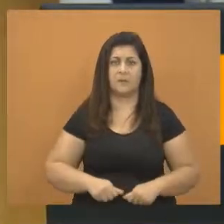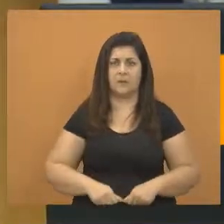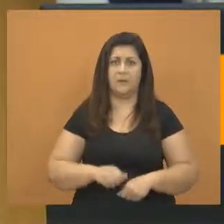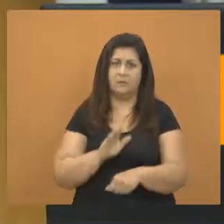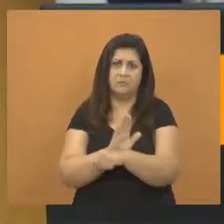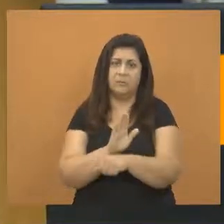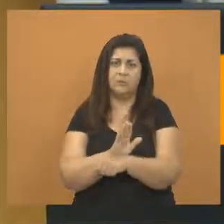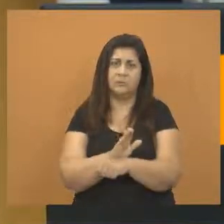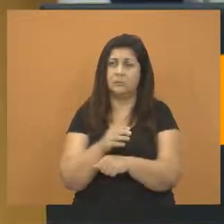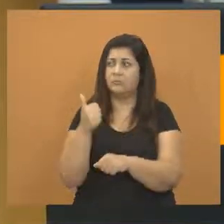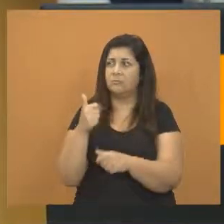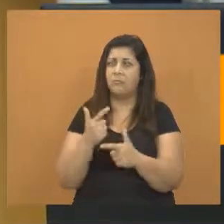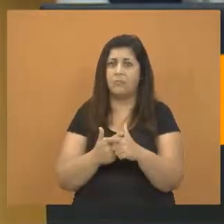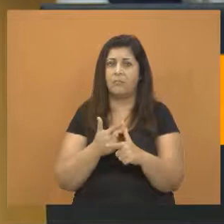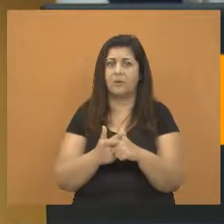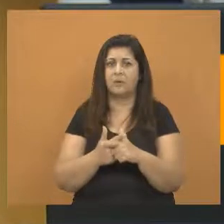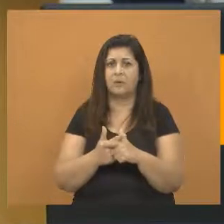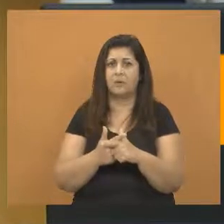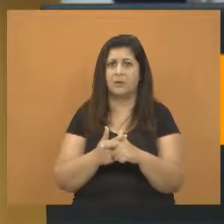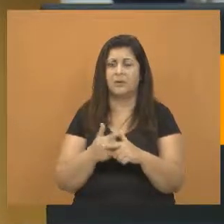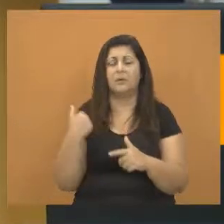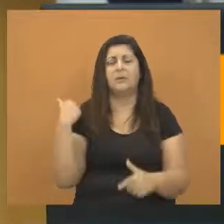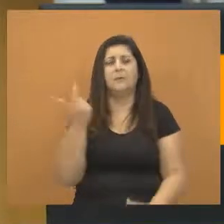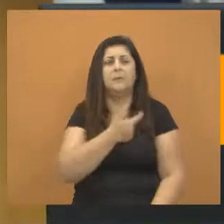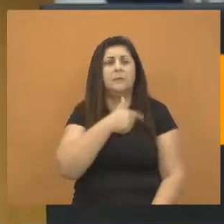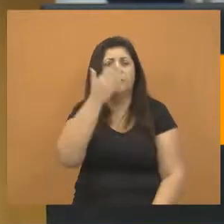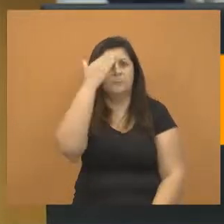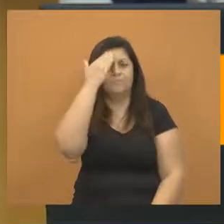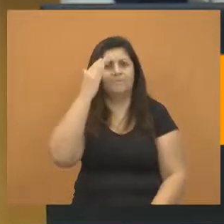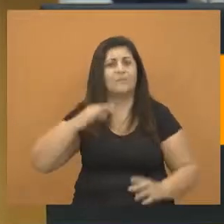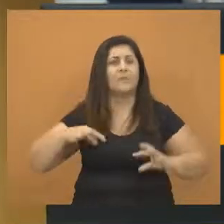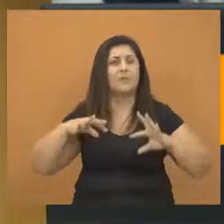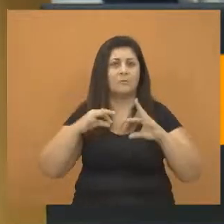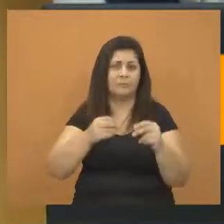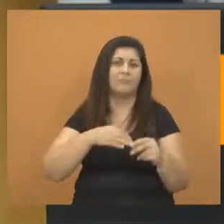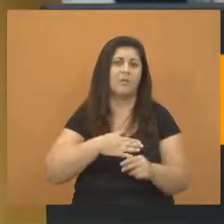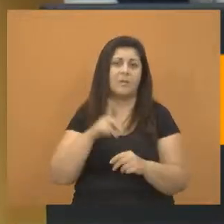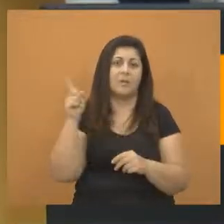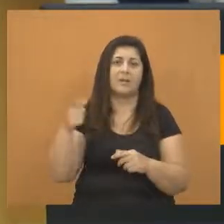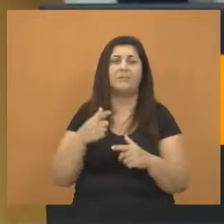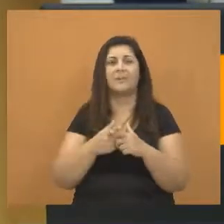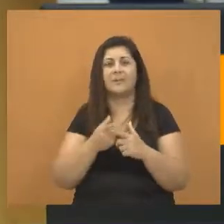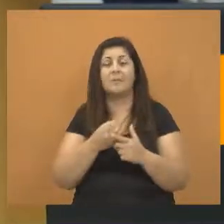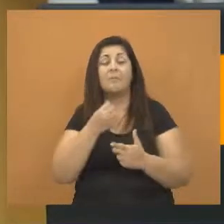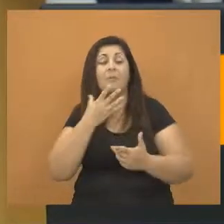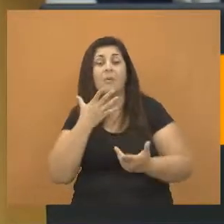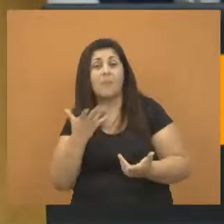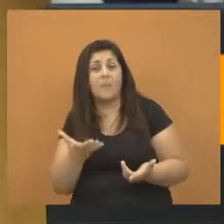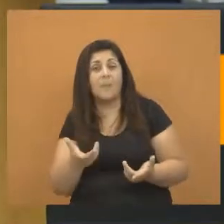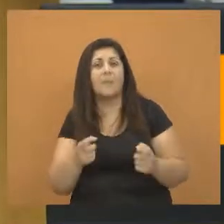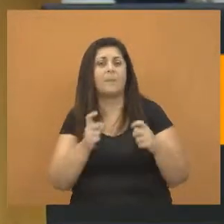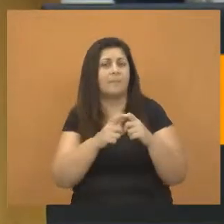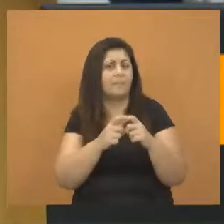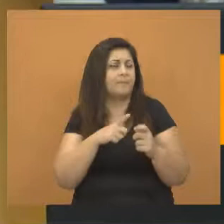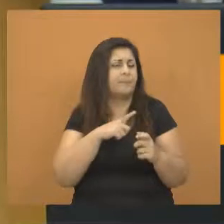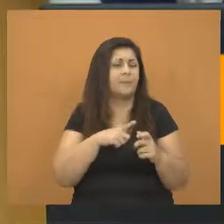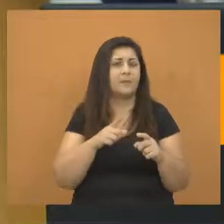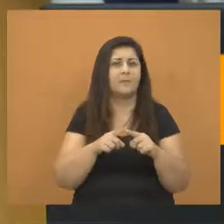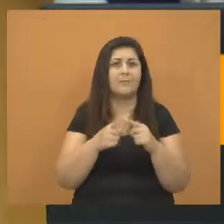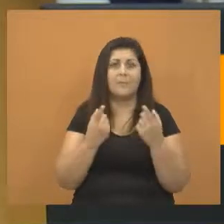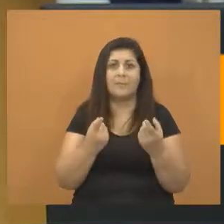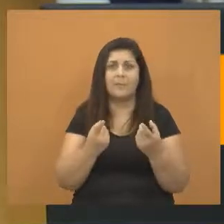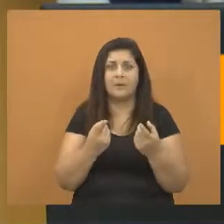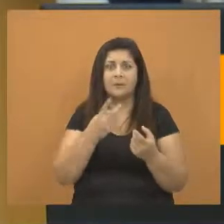postinho do São Lázaro, porque a gente sabe que ali todo mundo gosta de ir lá porque é bem atendido, tem os médicos, tudo. Só que ali